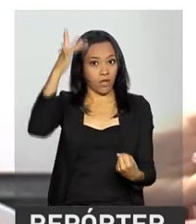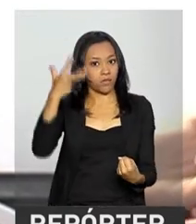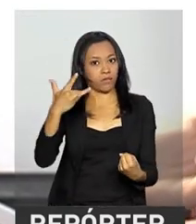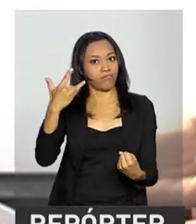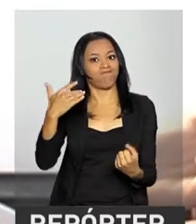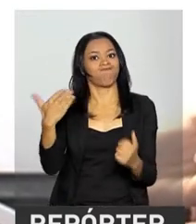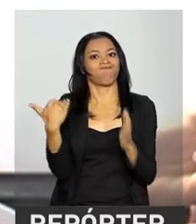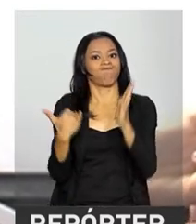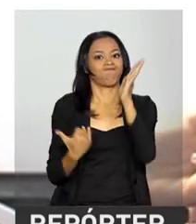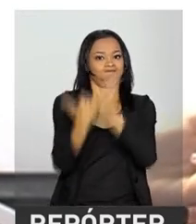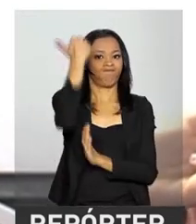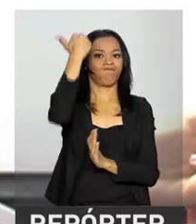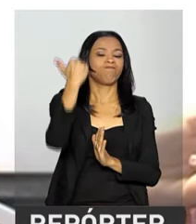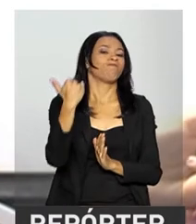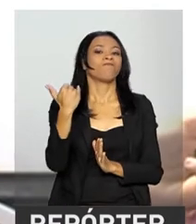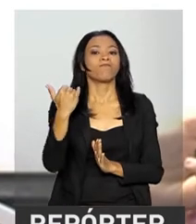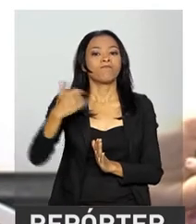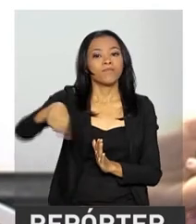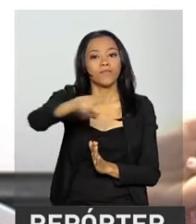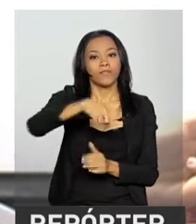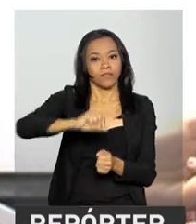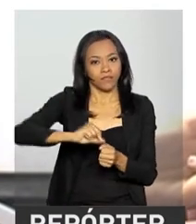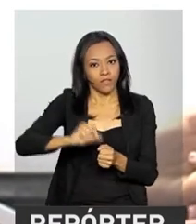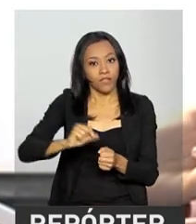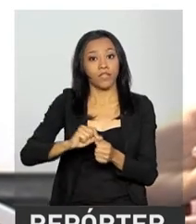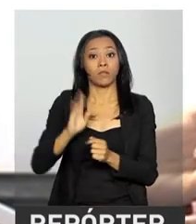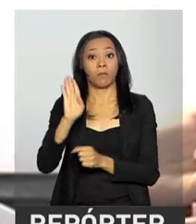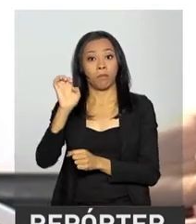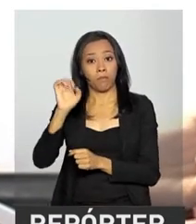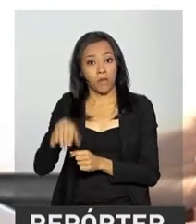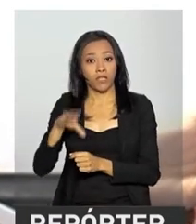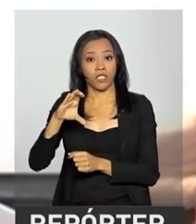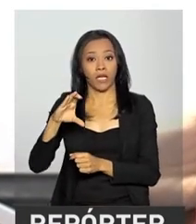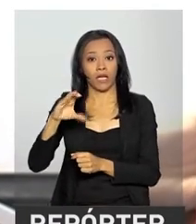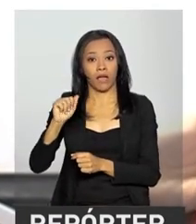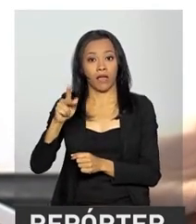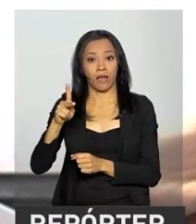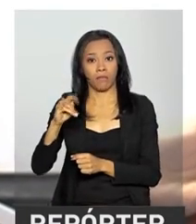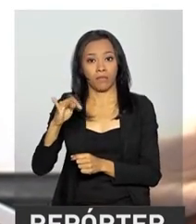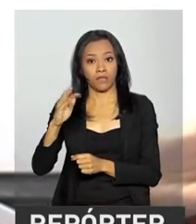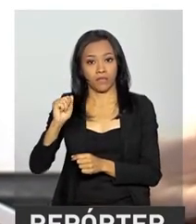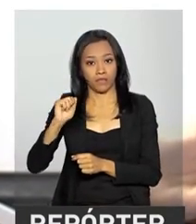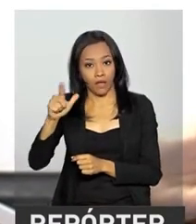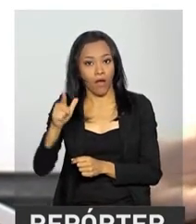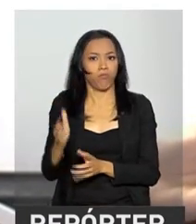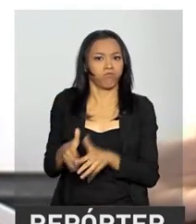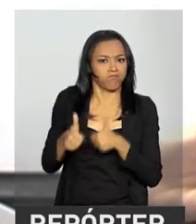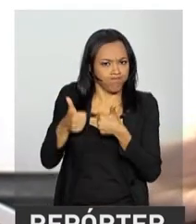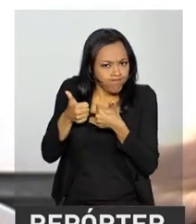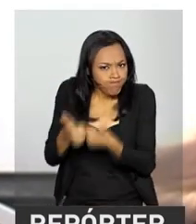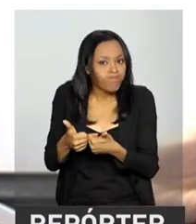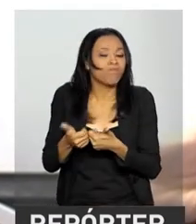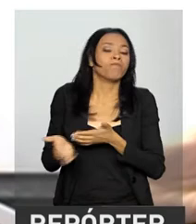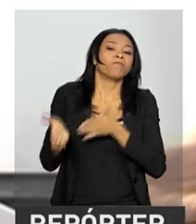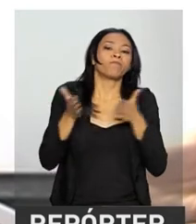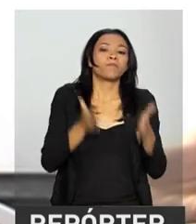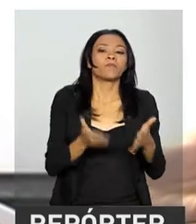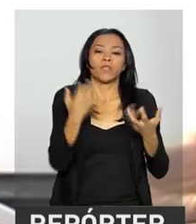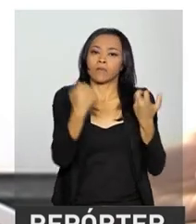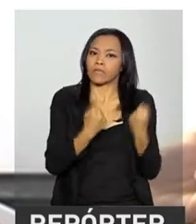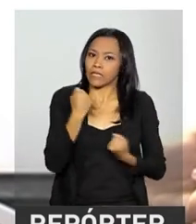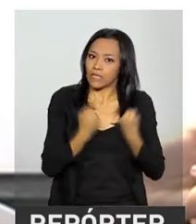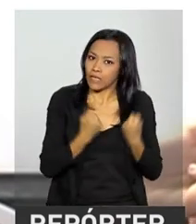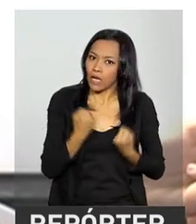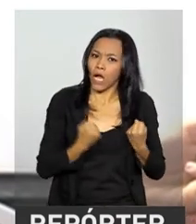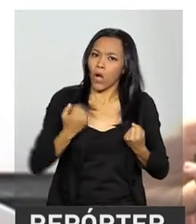importante sobre a produção de bens de consumo duráveis e bens de capital e funcionam a produção dos automóveis em função da